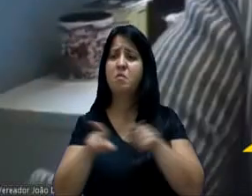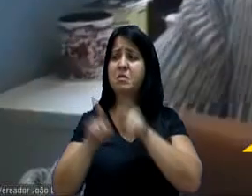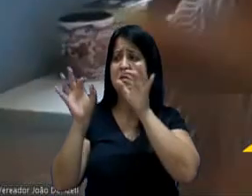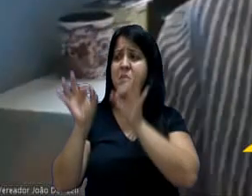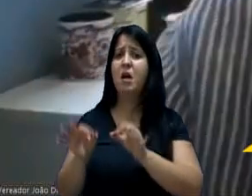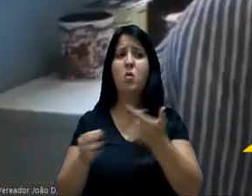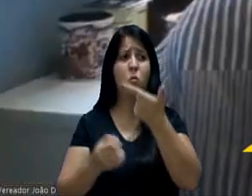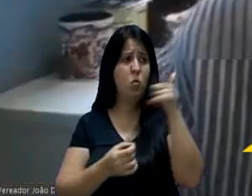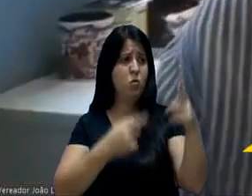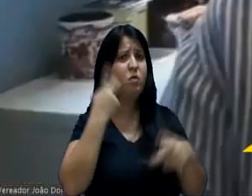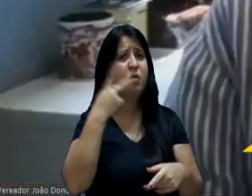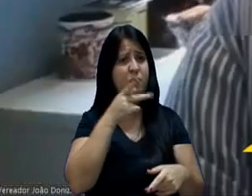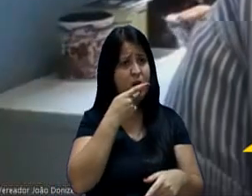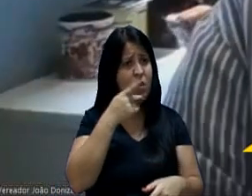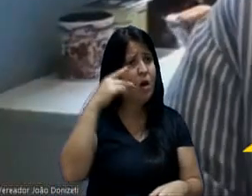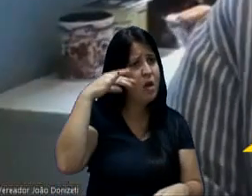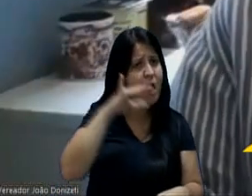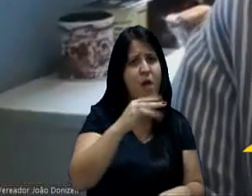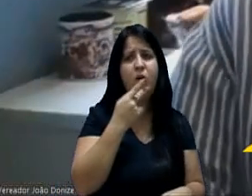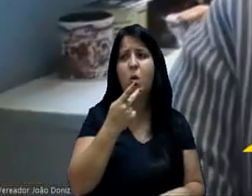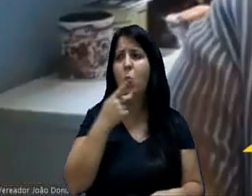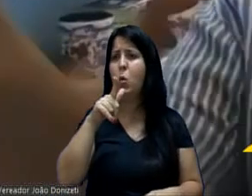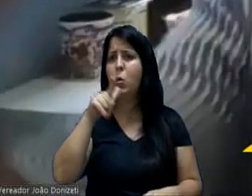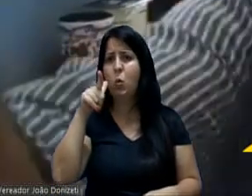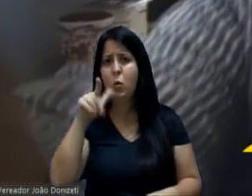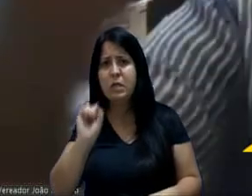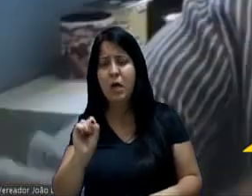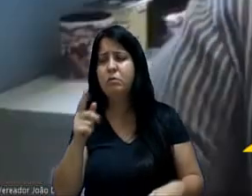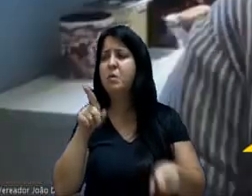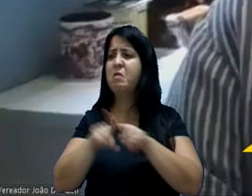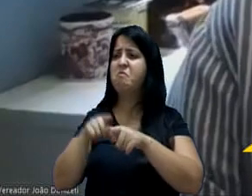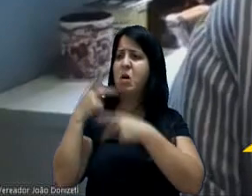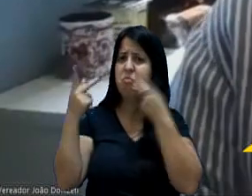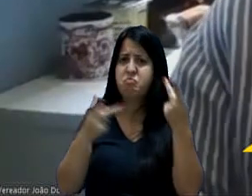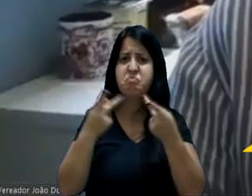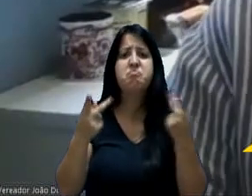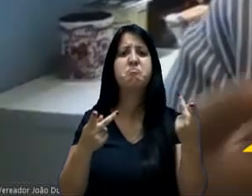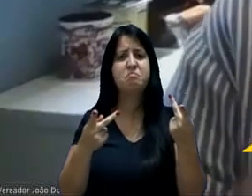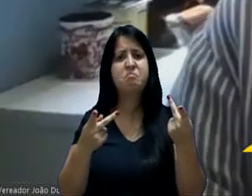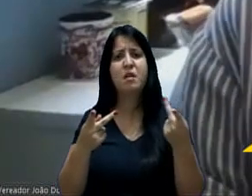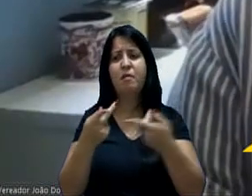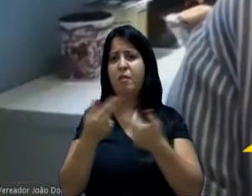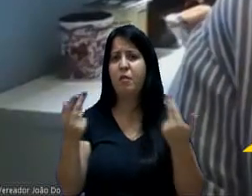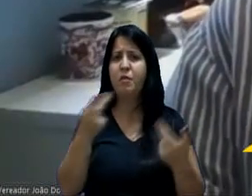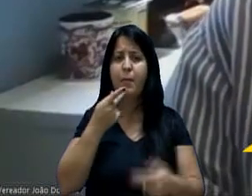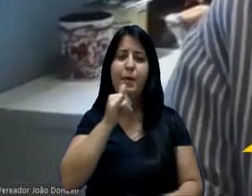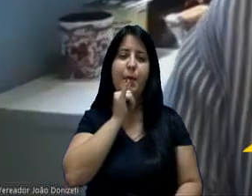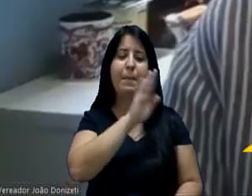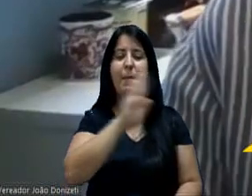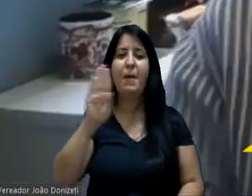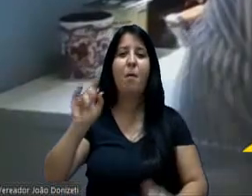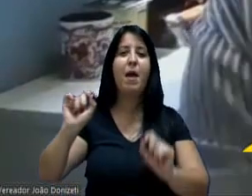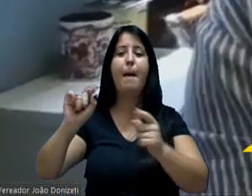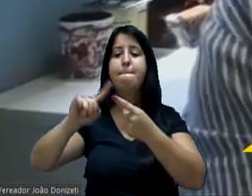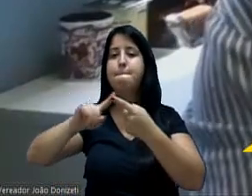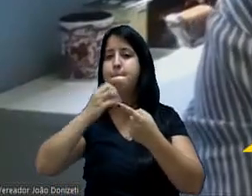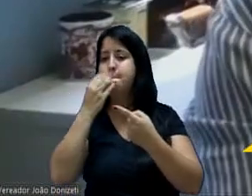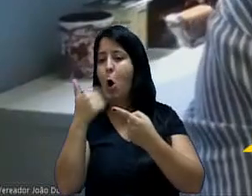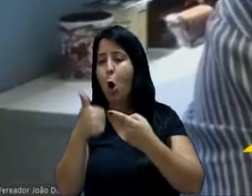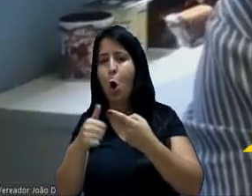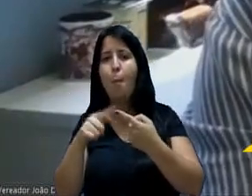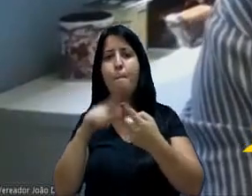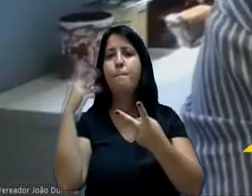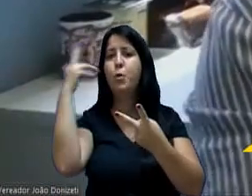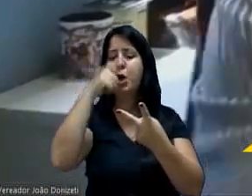a Yara colocou, o Luiz Santos, que é um grande defensor lá, que ele fala do BBB, bom, bonito e barato, mas agora